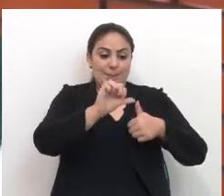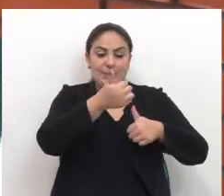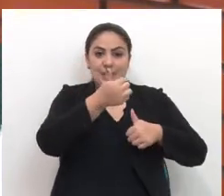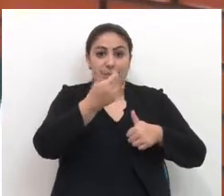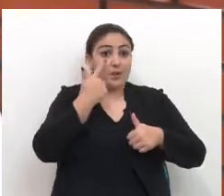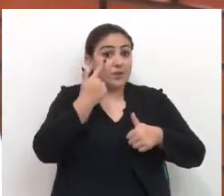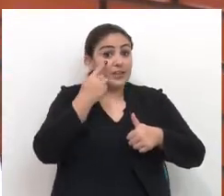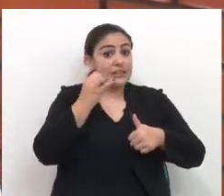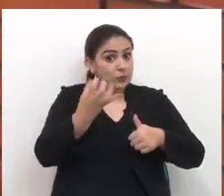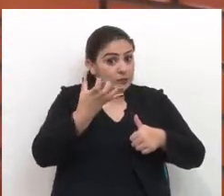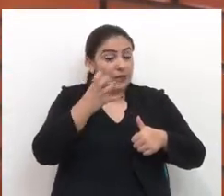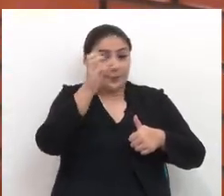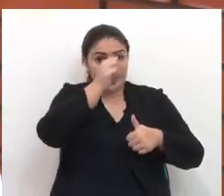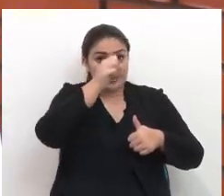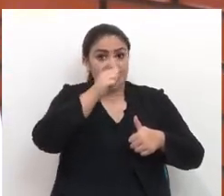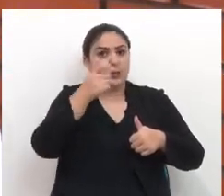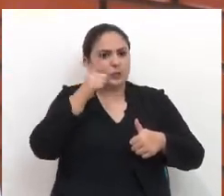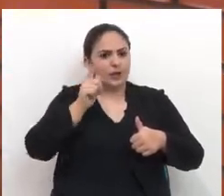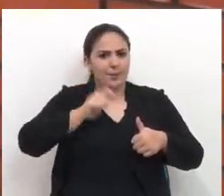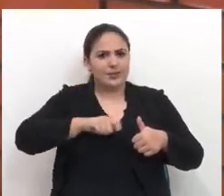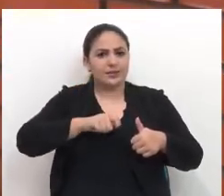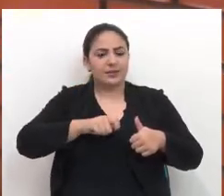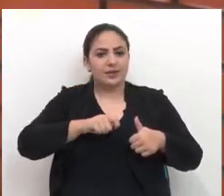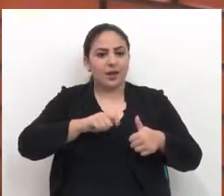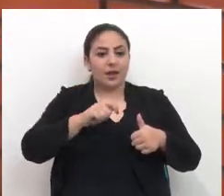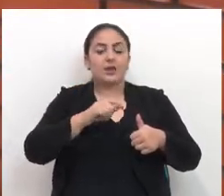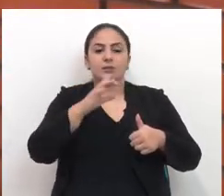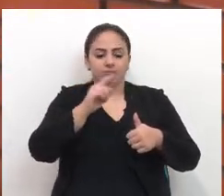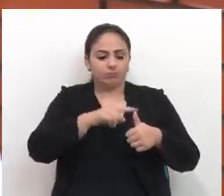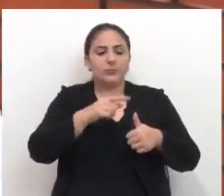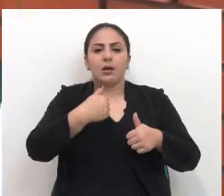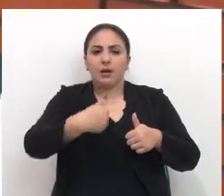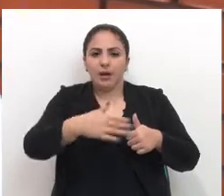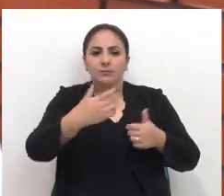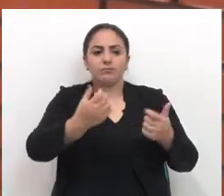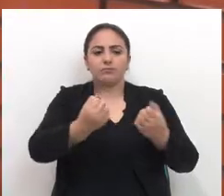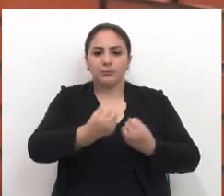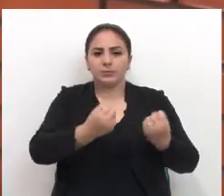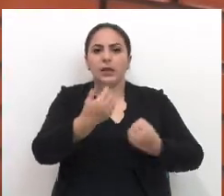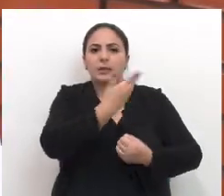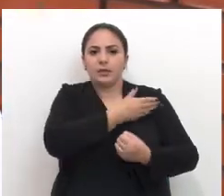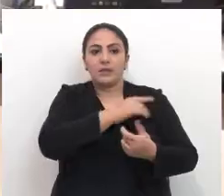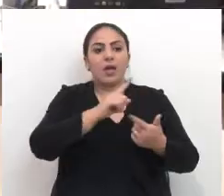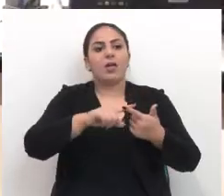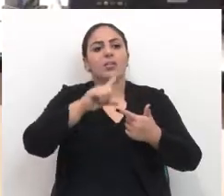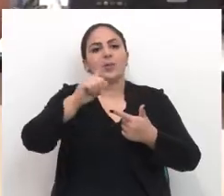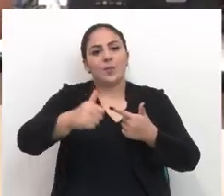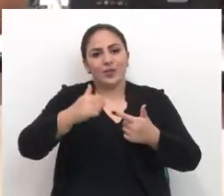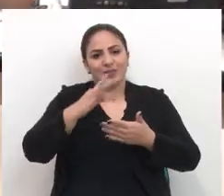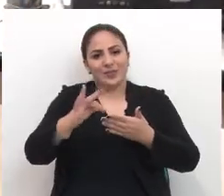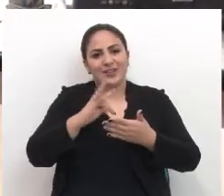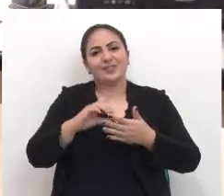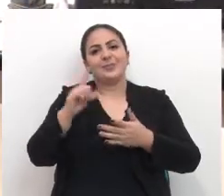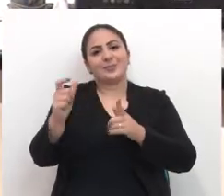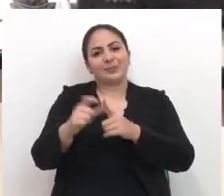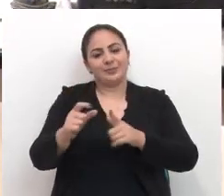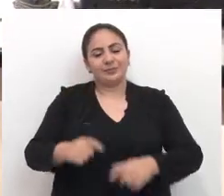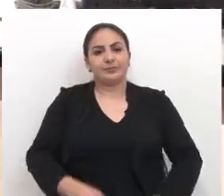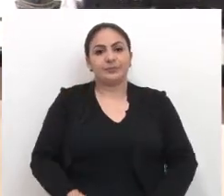invertido. Primeiro tinha que ver se tu queria aprender mesmo. Se tu queria aprender, tu aprendia, aí depois se habilitava. Uma